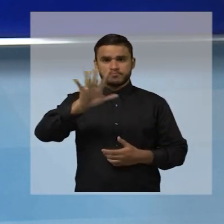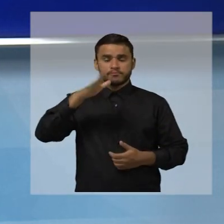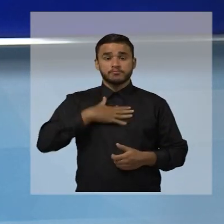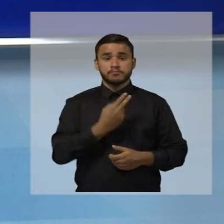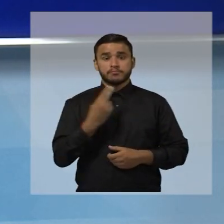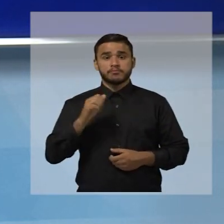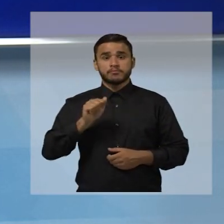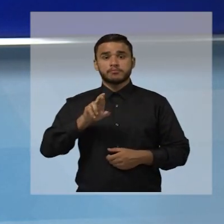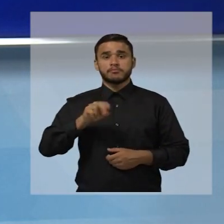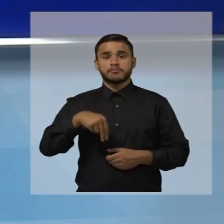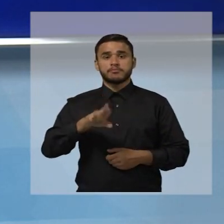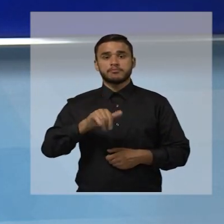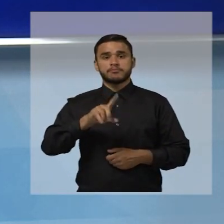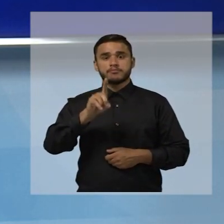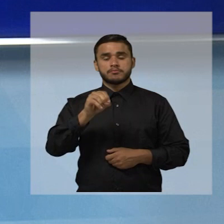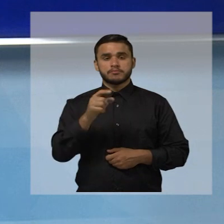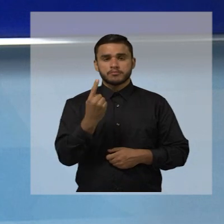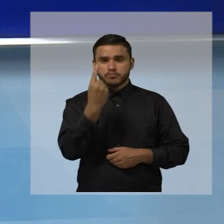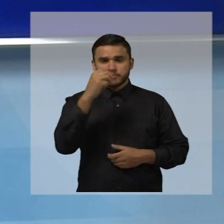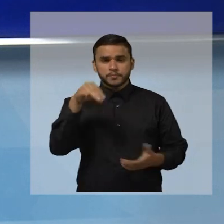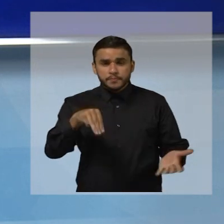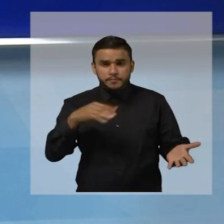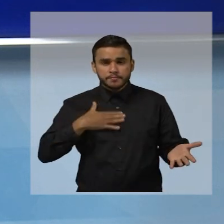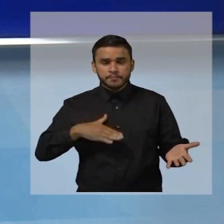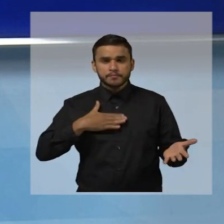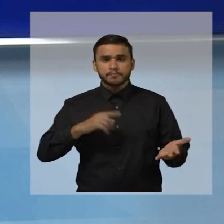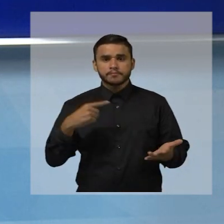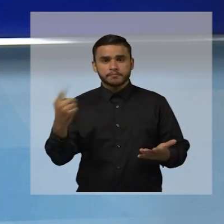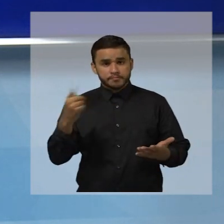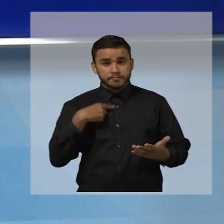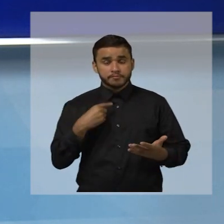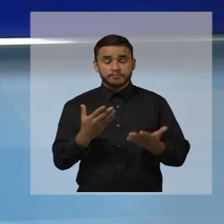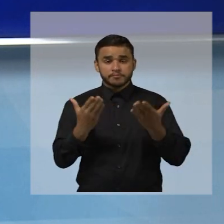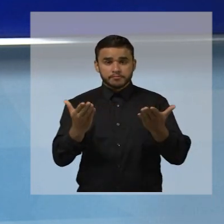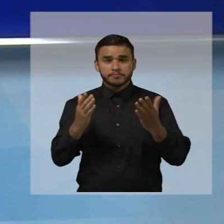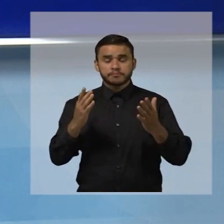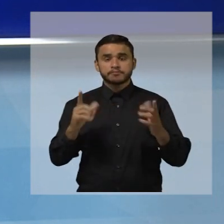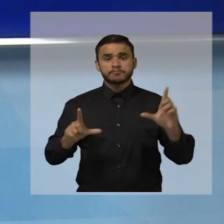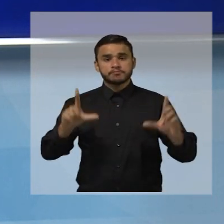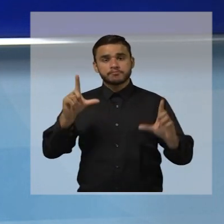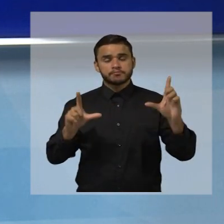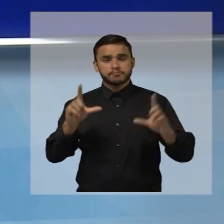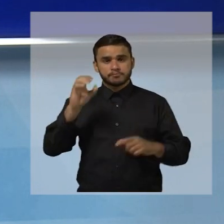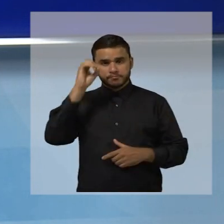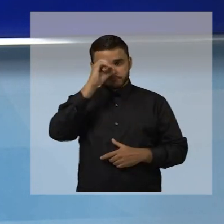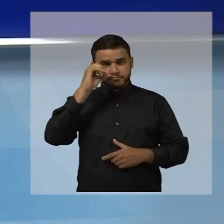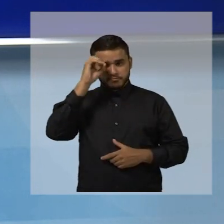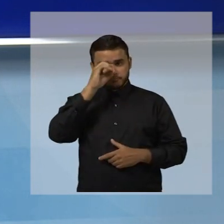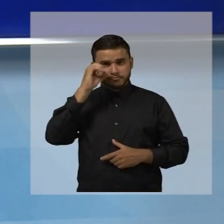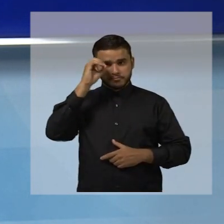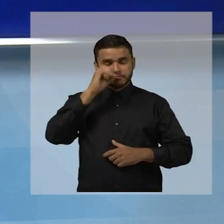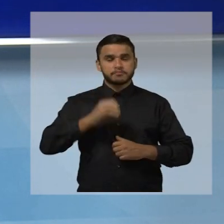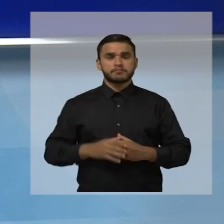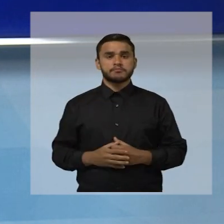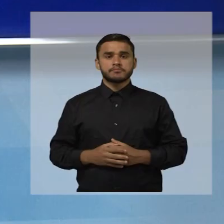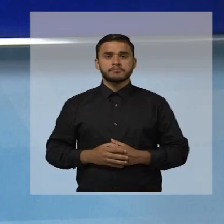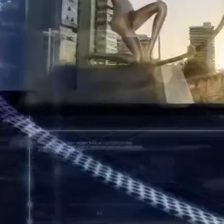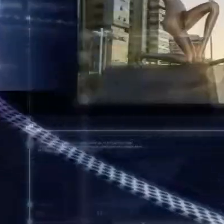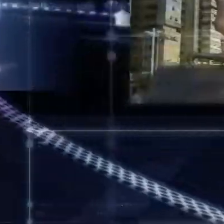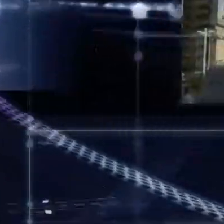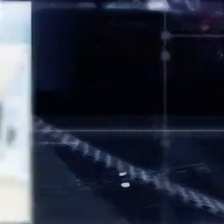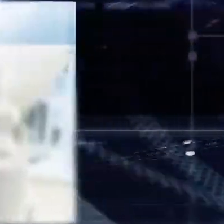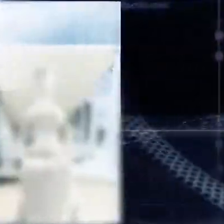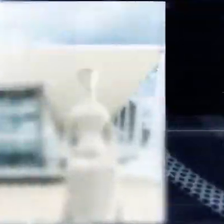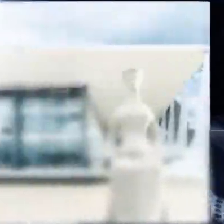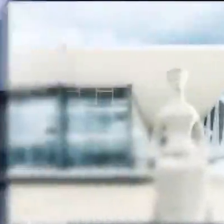Arnaldo Santos, peço a você assinante apenas um minuto para um rápido intervalo e já voltamos com mais uma edição do programa Observatório.